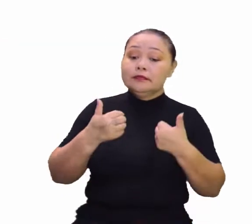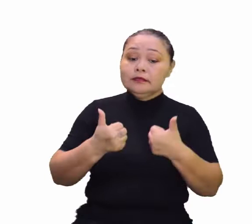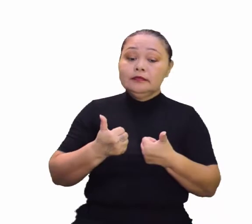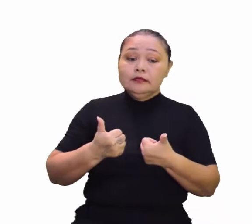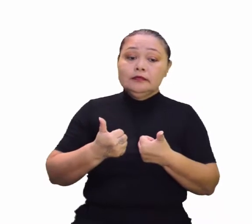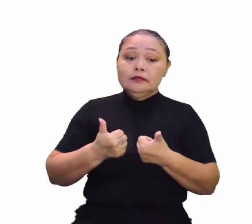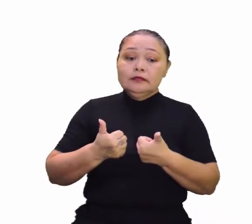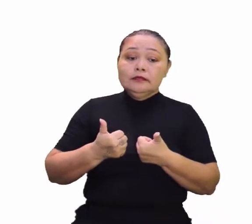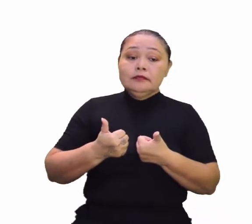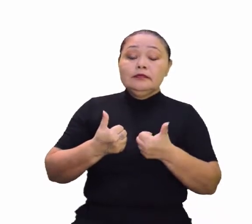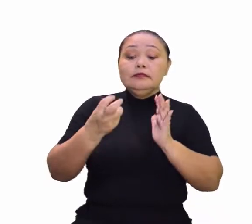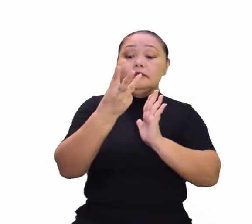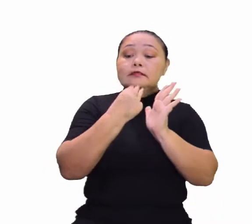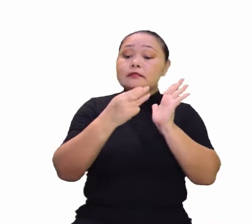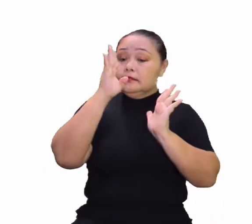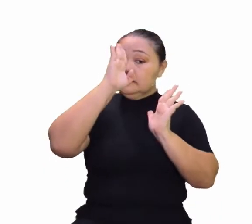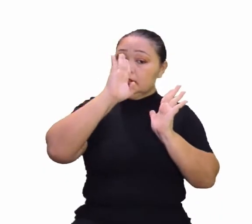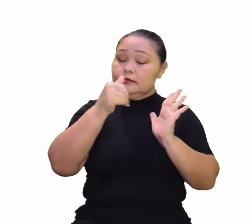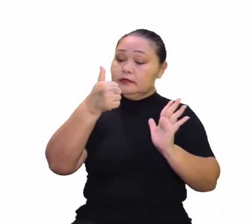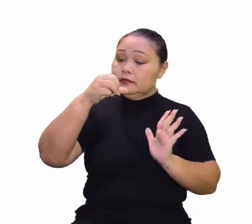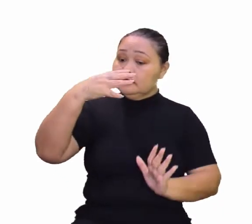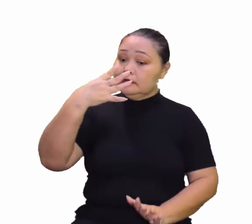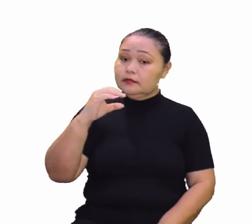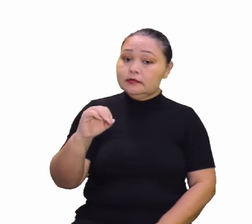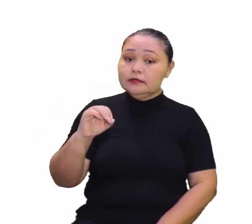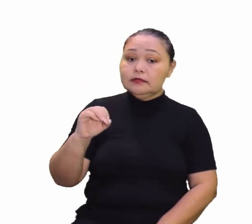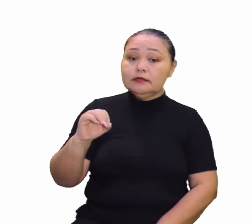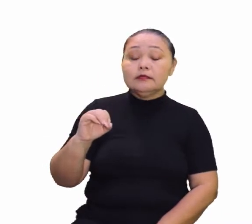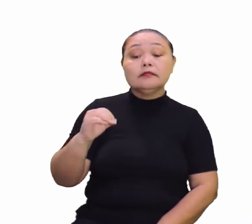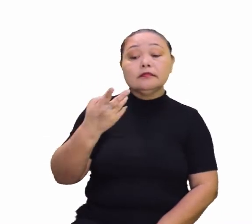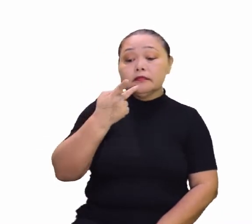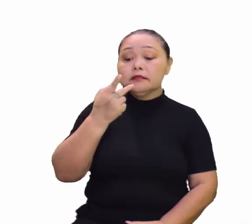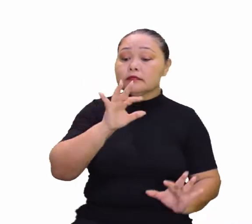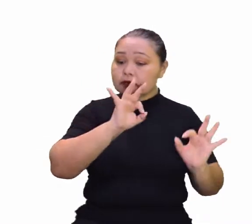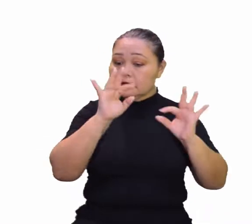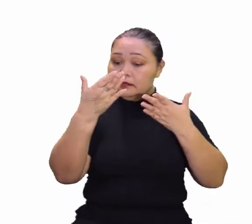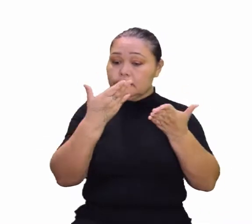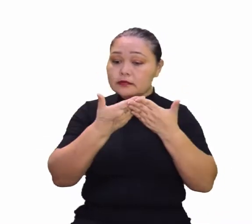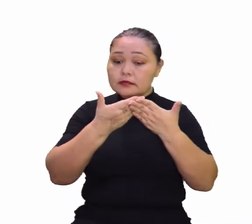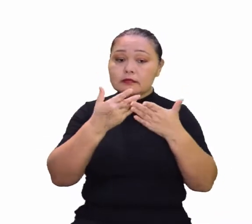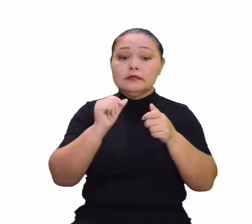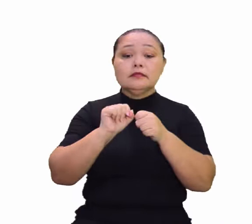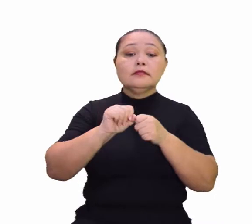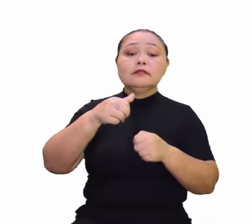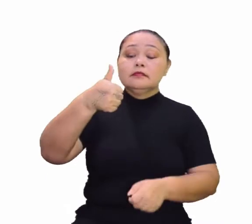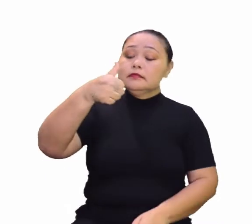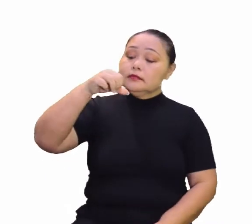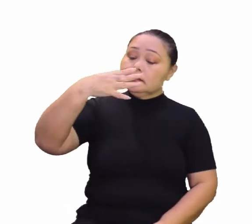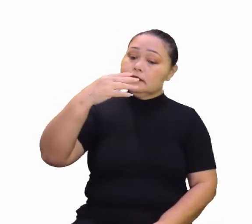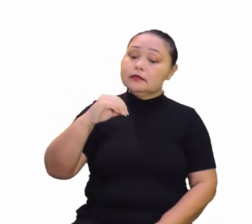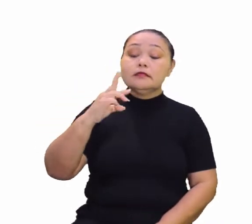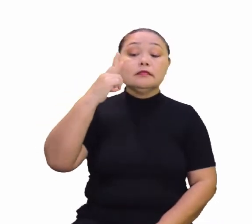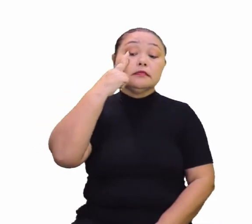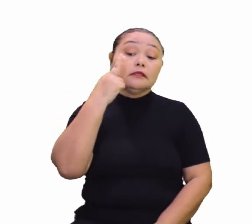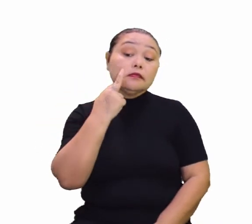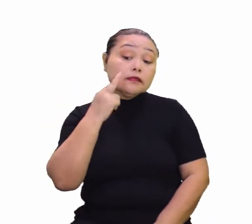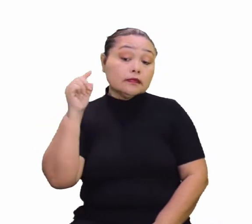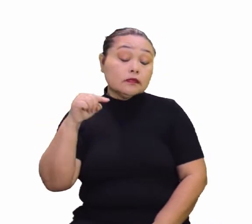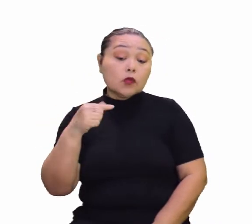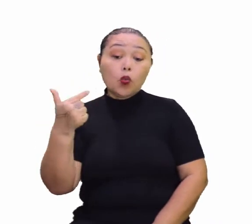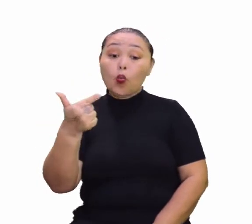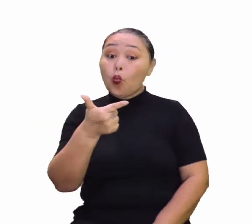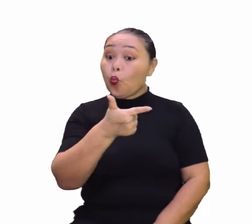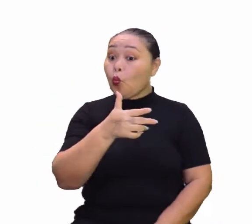Beleza? O mapa do Brasil de 1940. Falamos durante a aula que em 1940, Rondônia